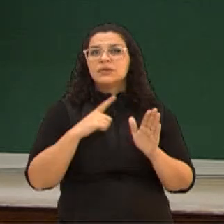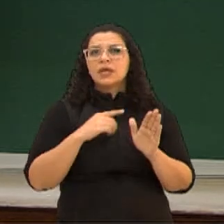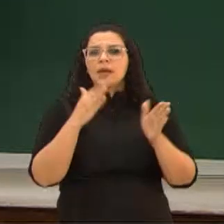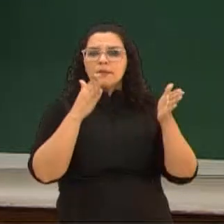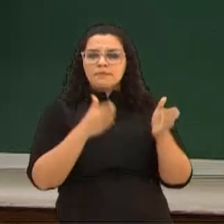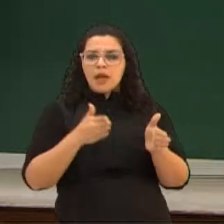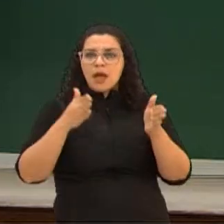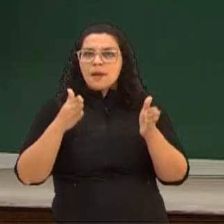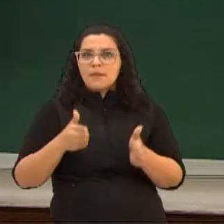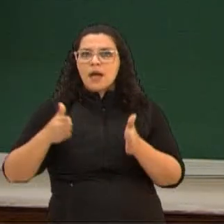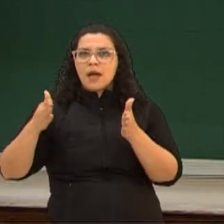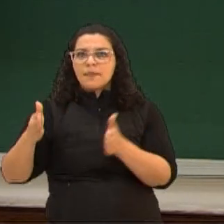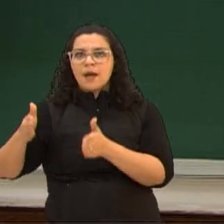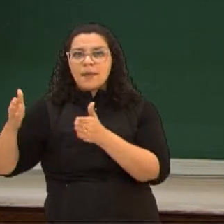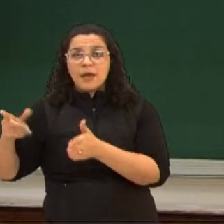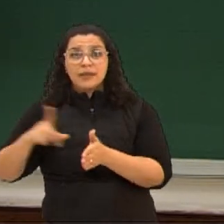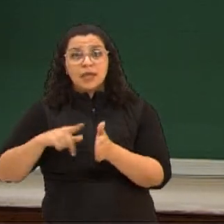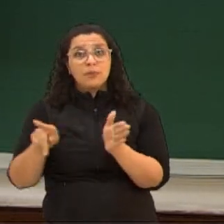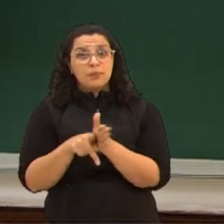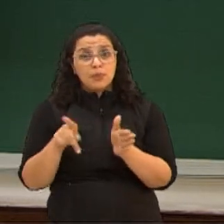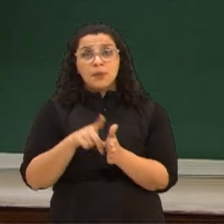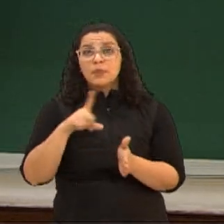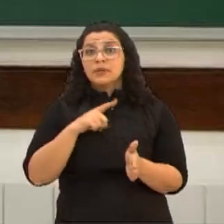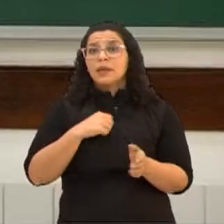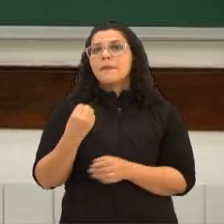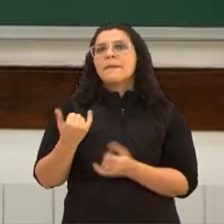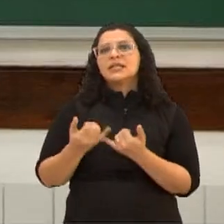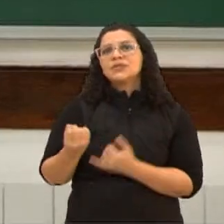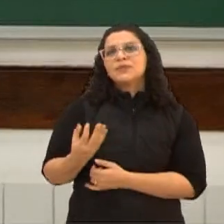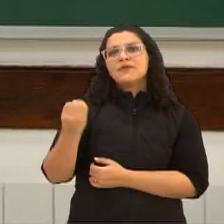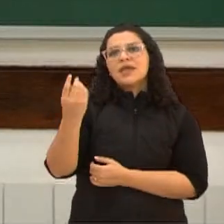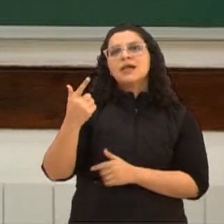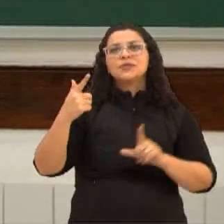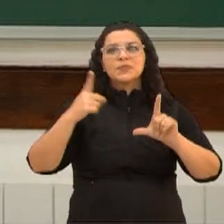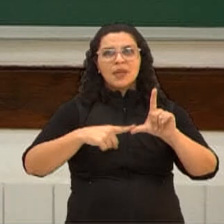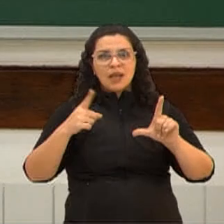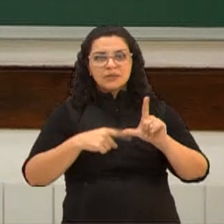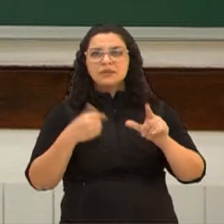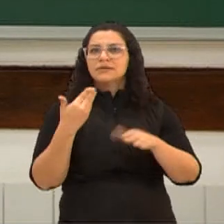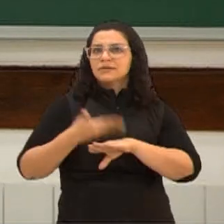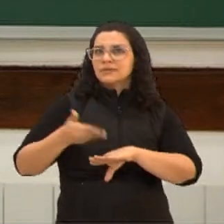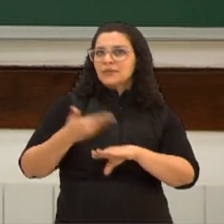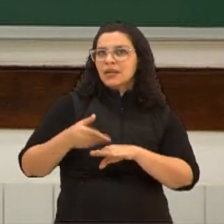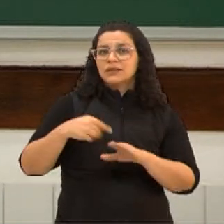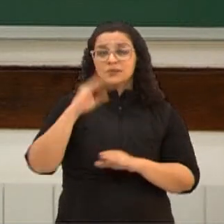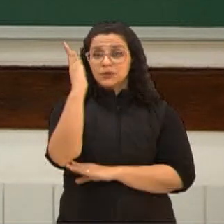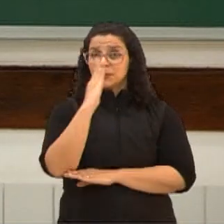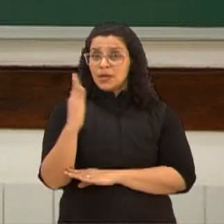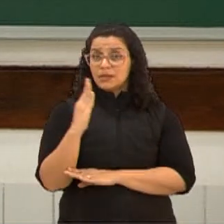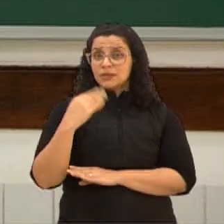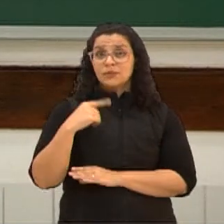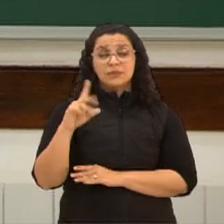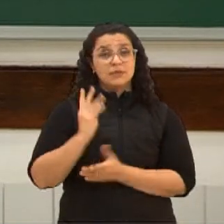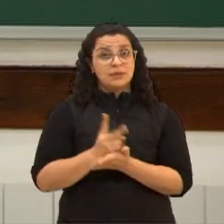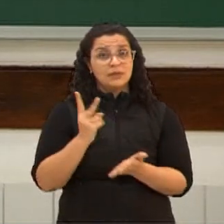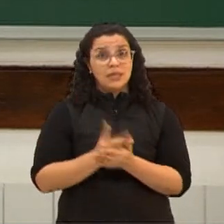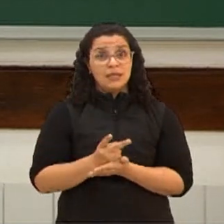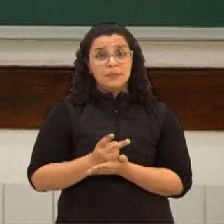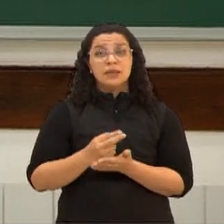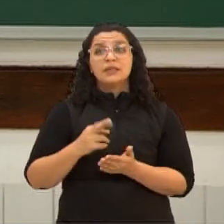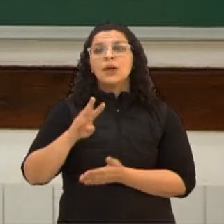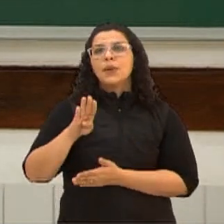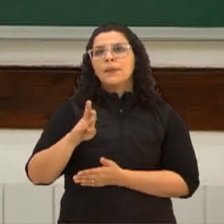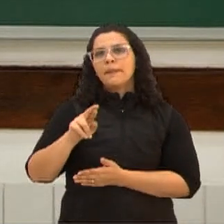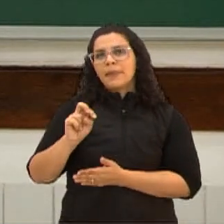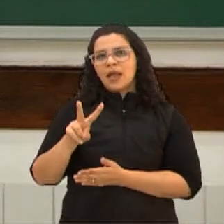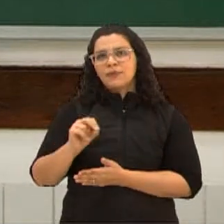ordem cronológica e trilham uma espécie de viagem pelas letras praticadas no Brasil. Lembrando que o periódico Bravo